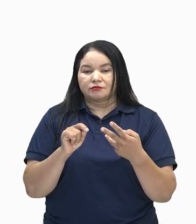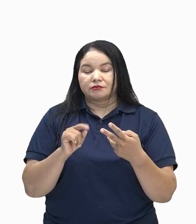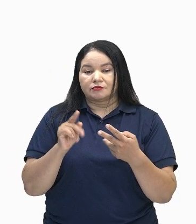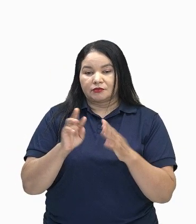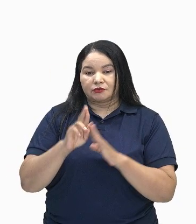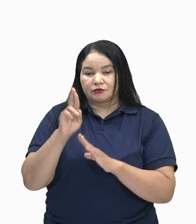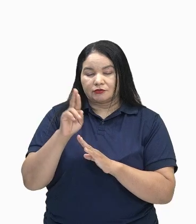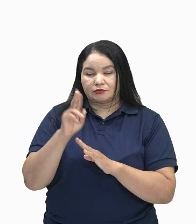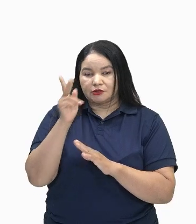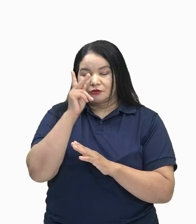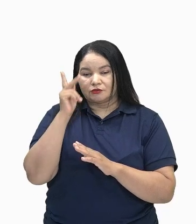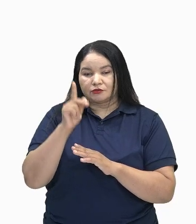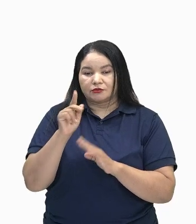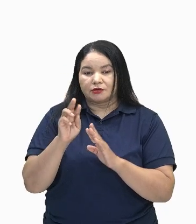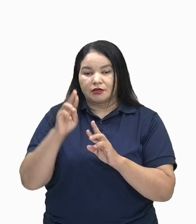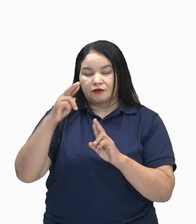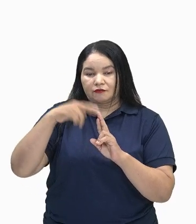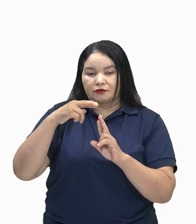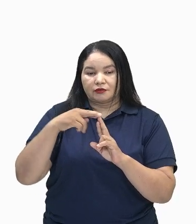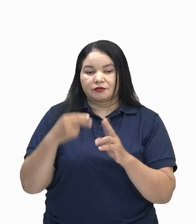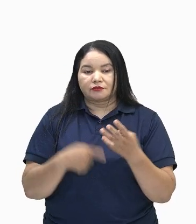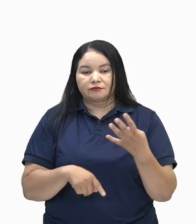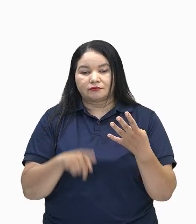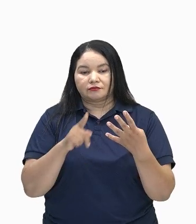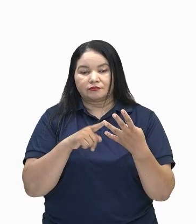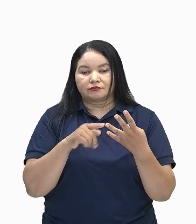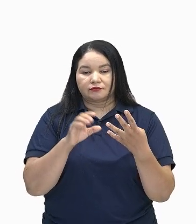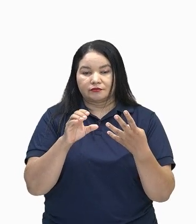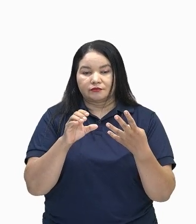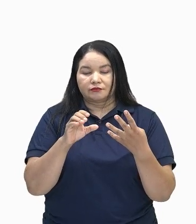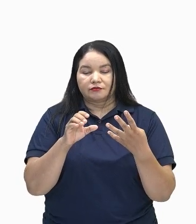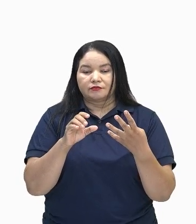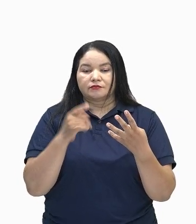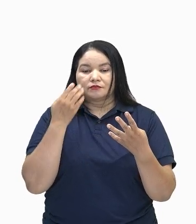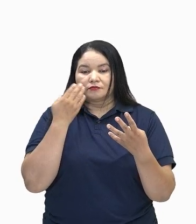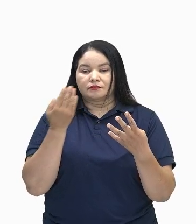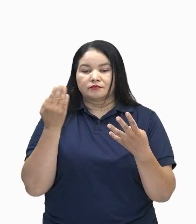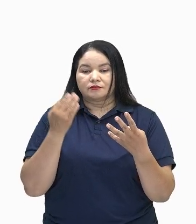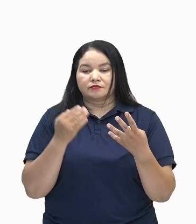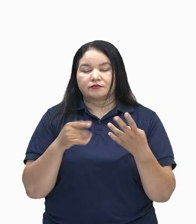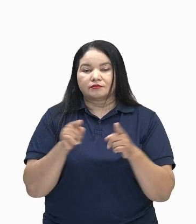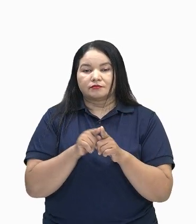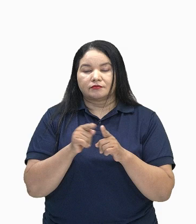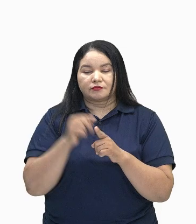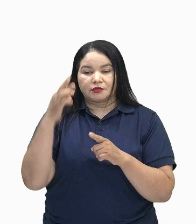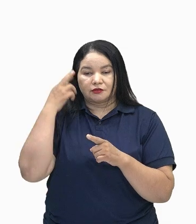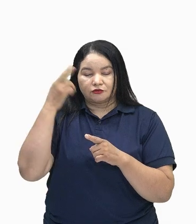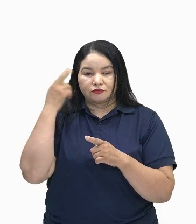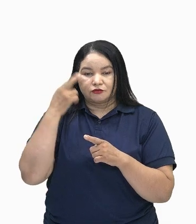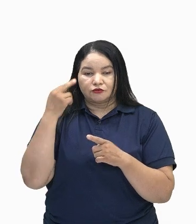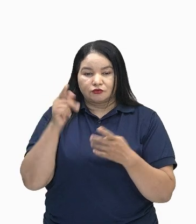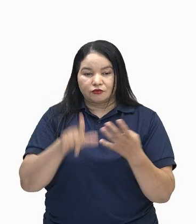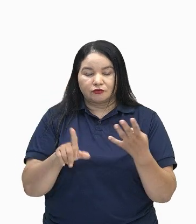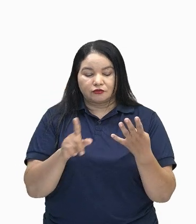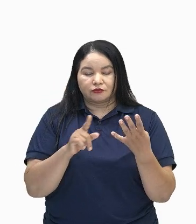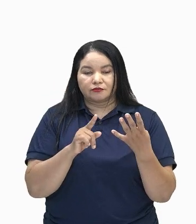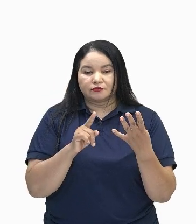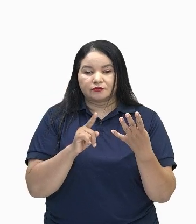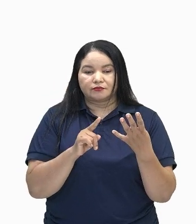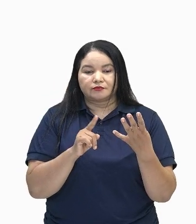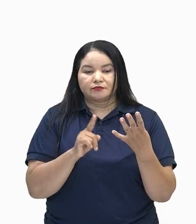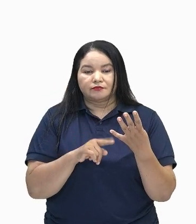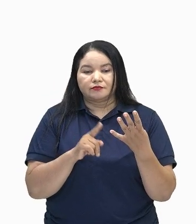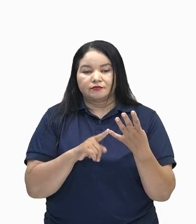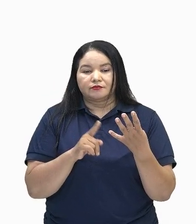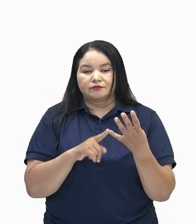fontes confiáveis. Logos, ao apresentar dados e raciocínio lógico. Será que é o patos, mas